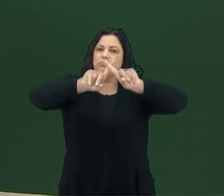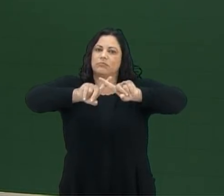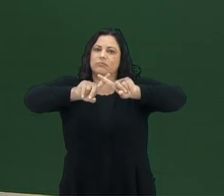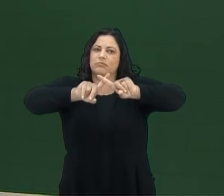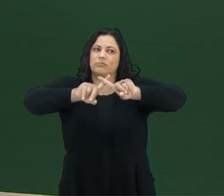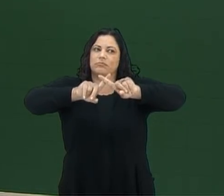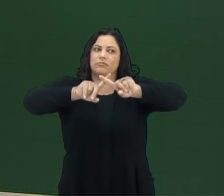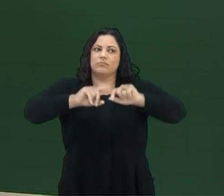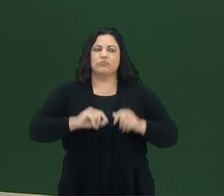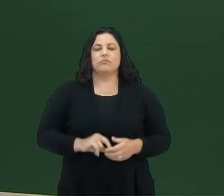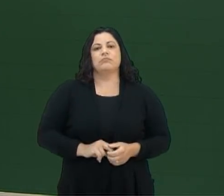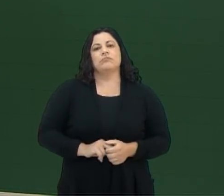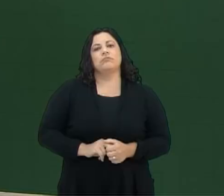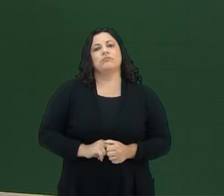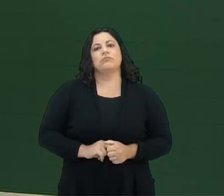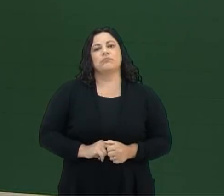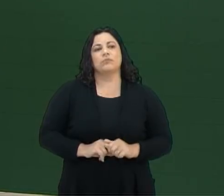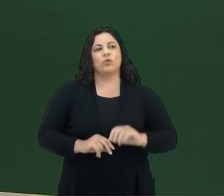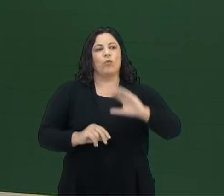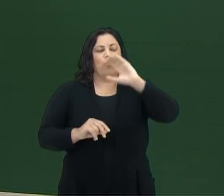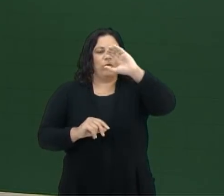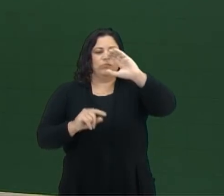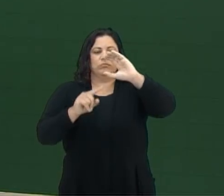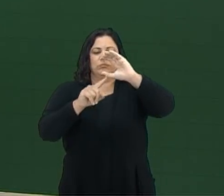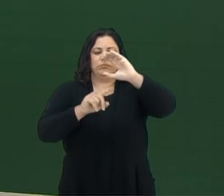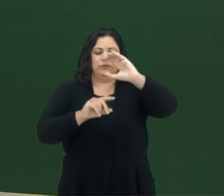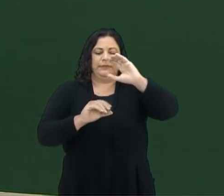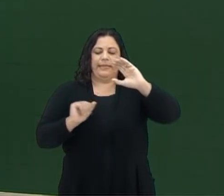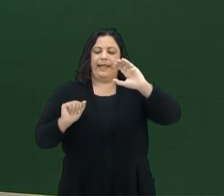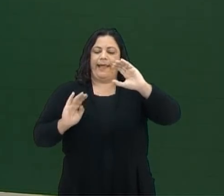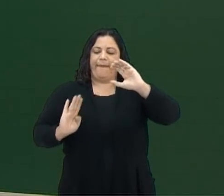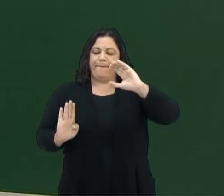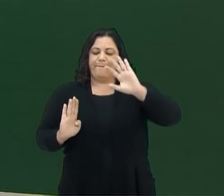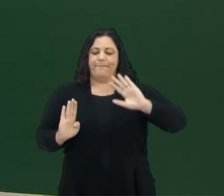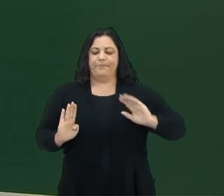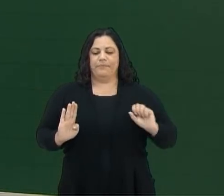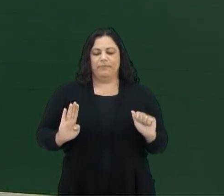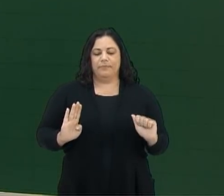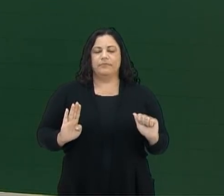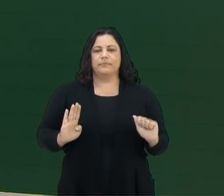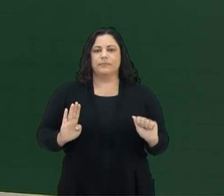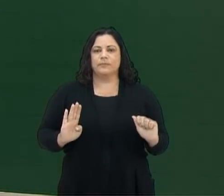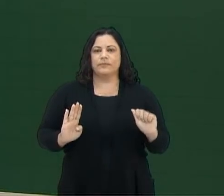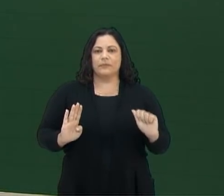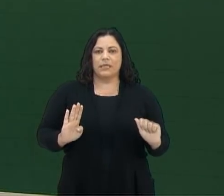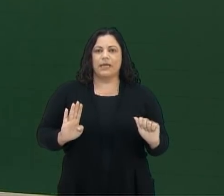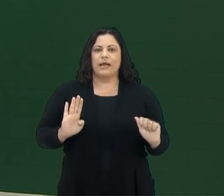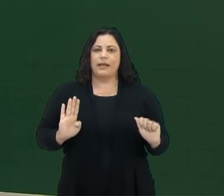vértice do triângulo, que é o ponto C. Ponto C. Agora você vem com a régua